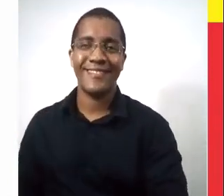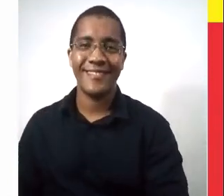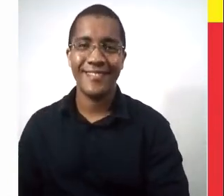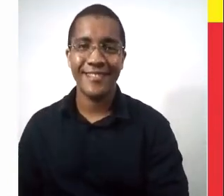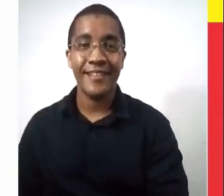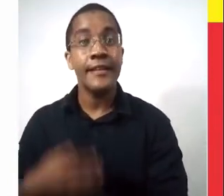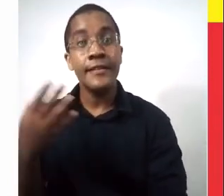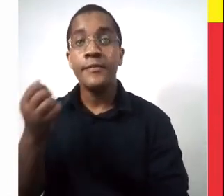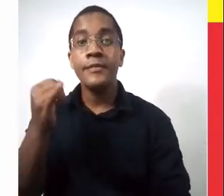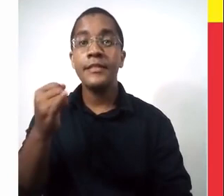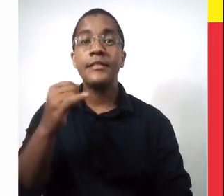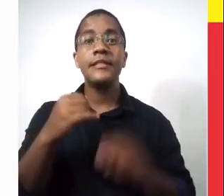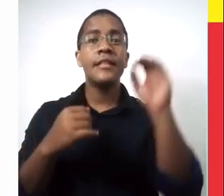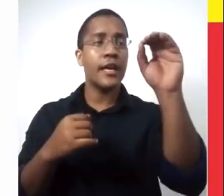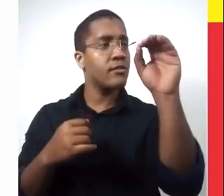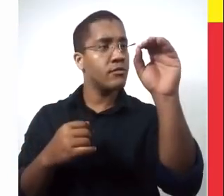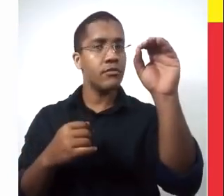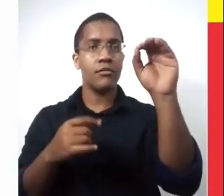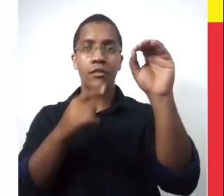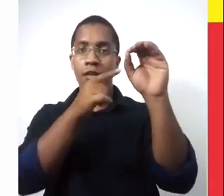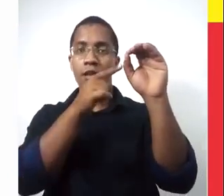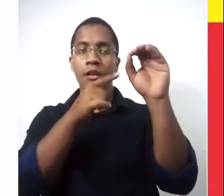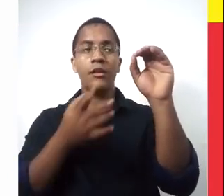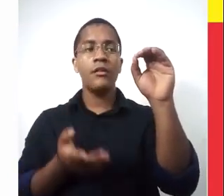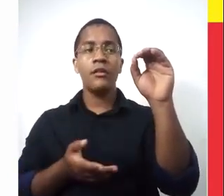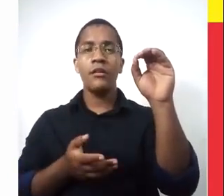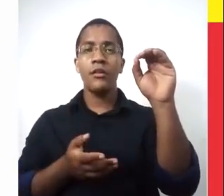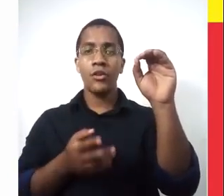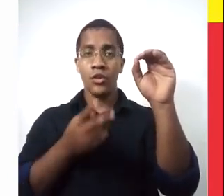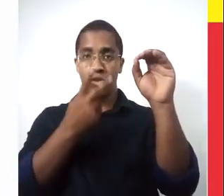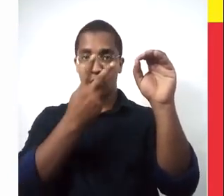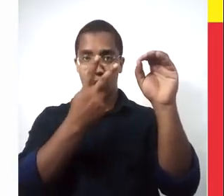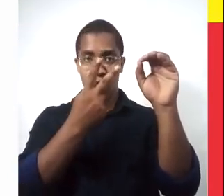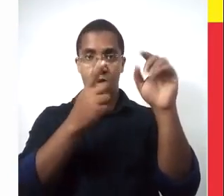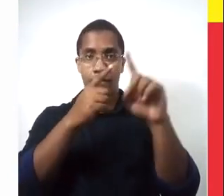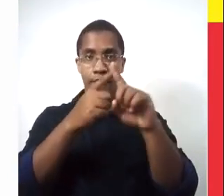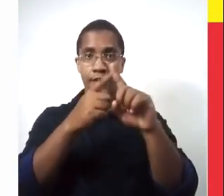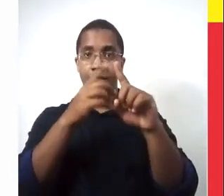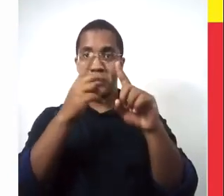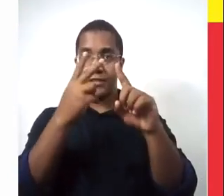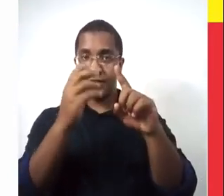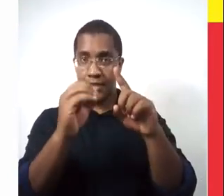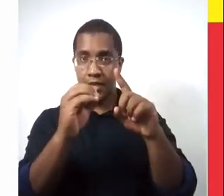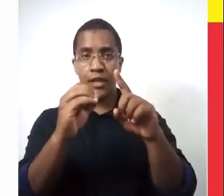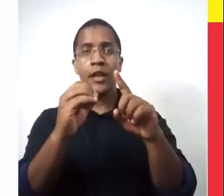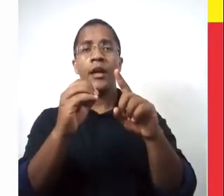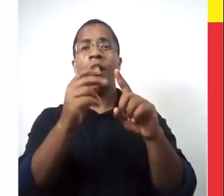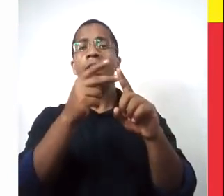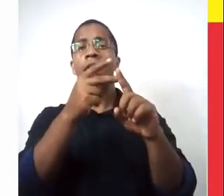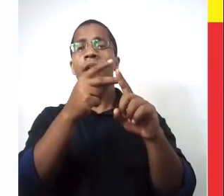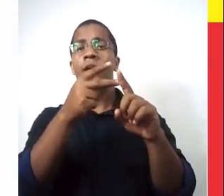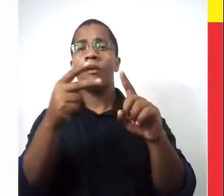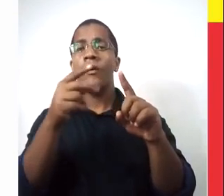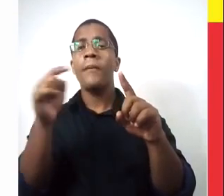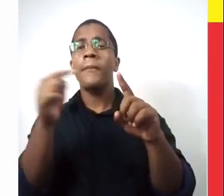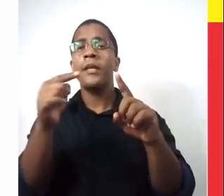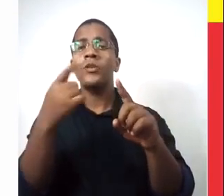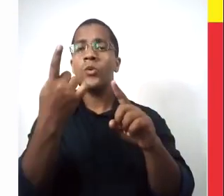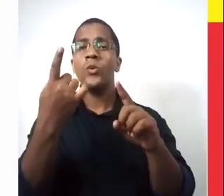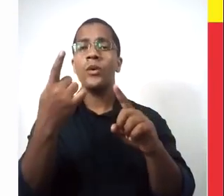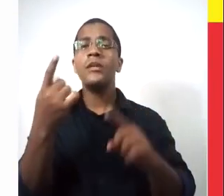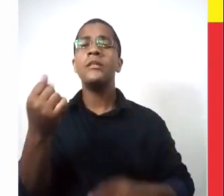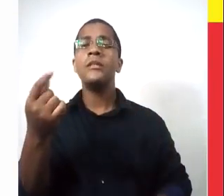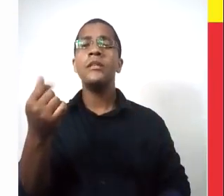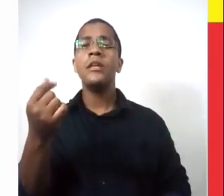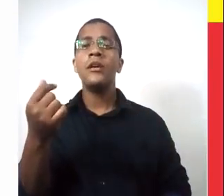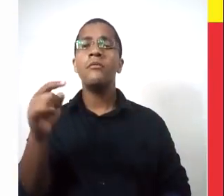3. Se entrar o 0, a máquina vai processar 2 vezes 0, menos 1. 2 vezes 0 é 0, menos 1,